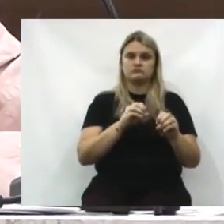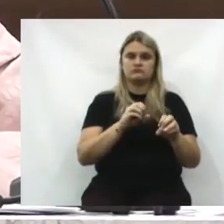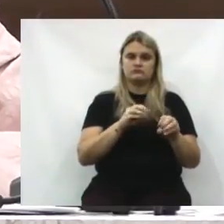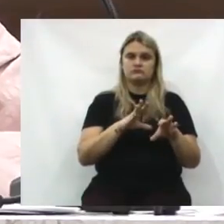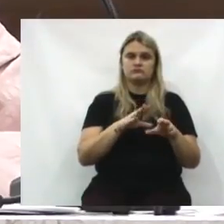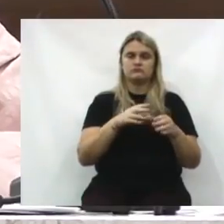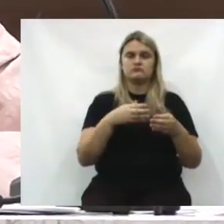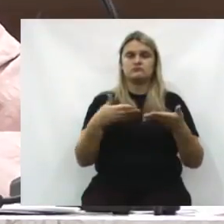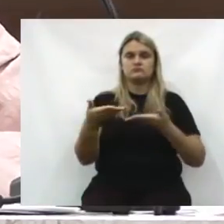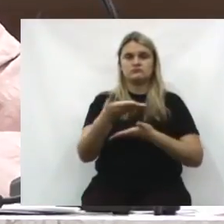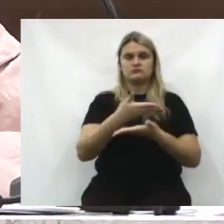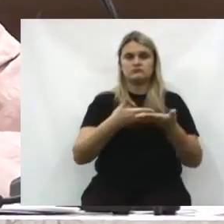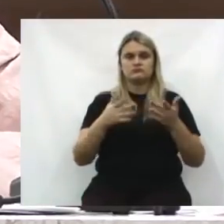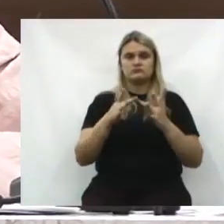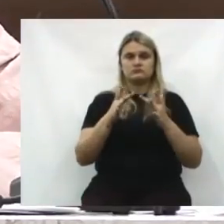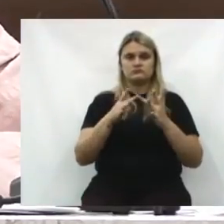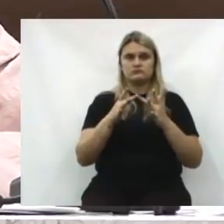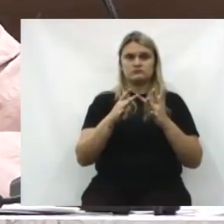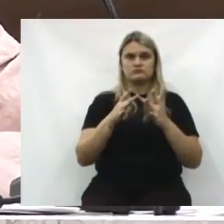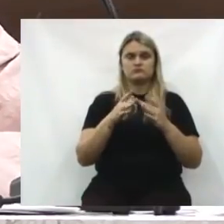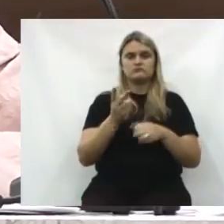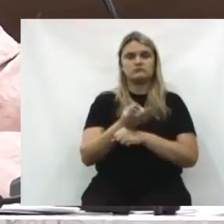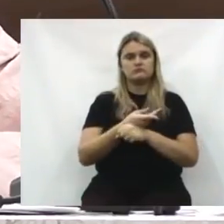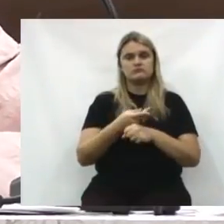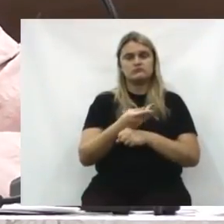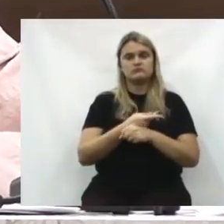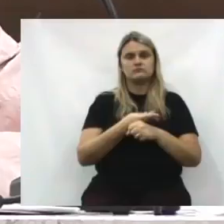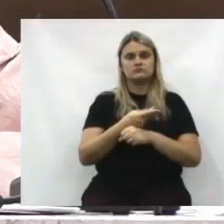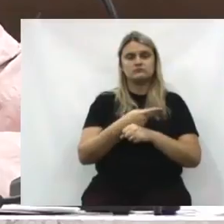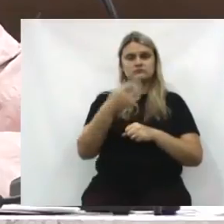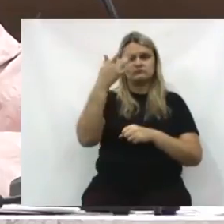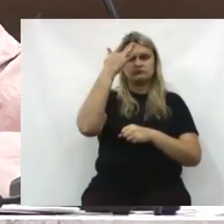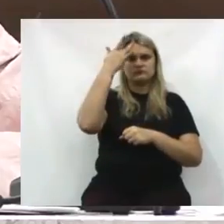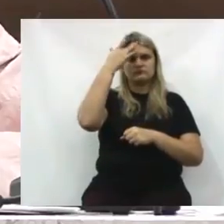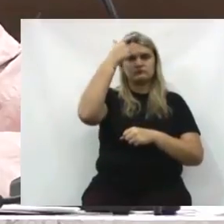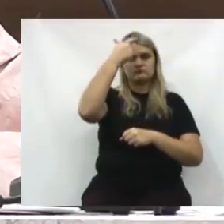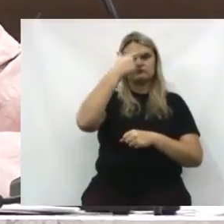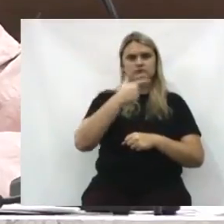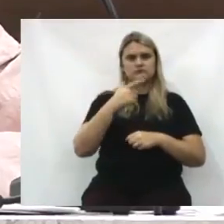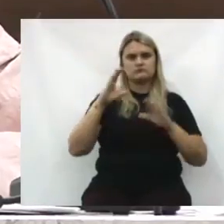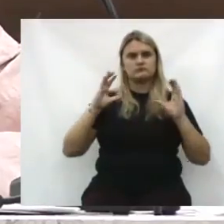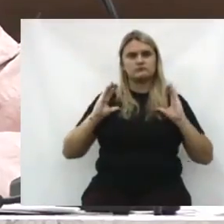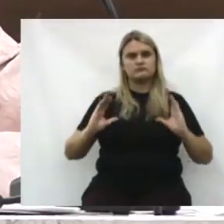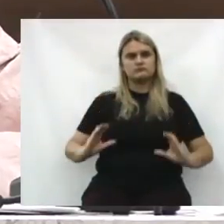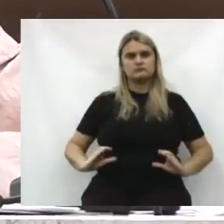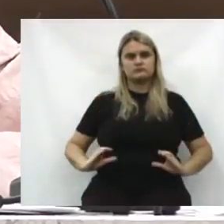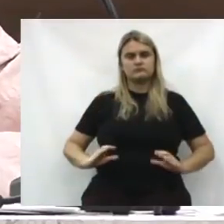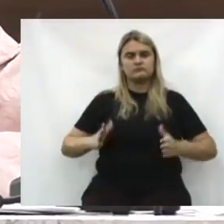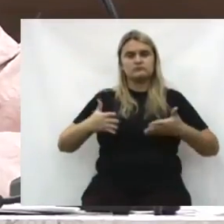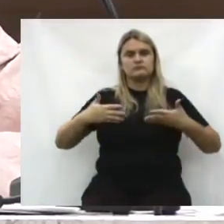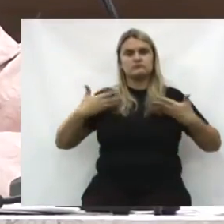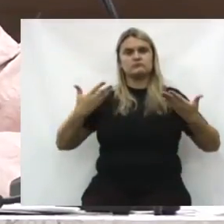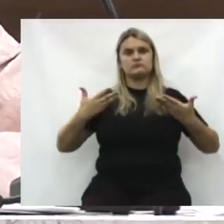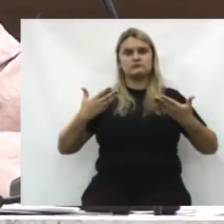contribuir para a educação voltada à interação social, na busca pela formação integral do